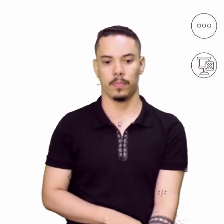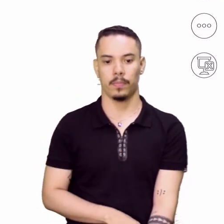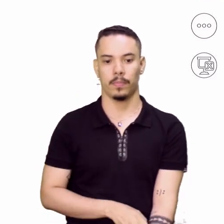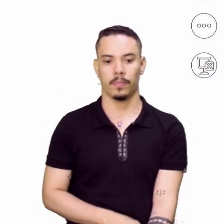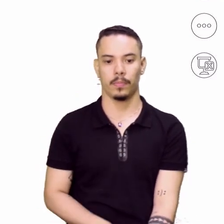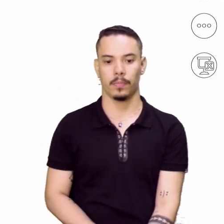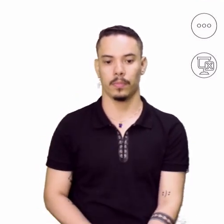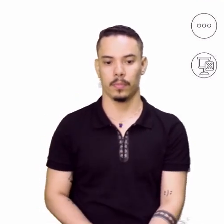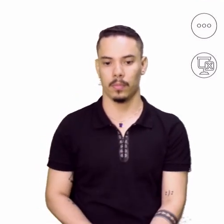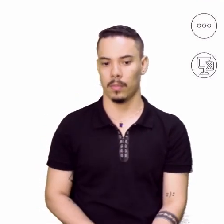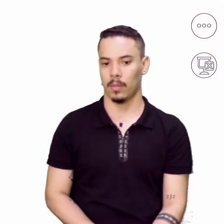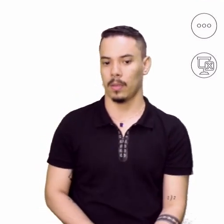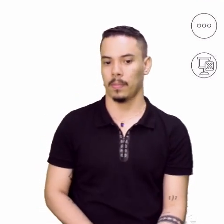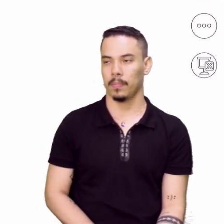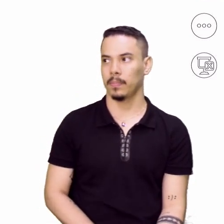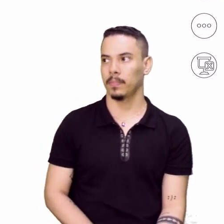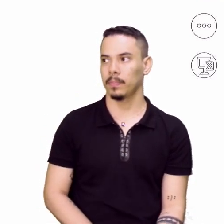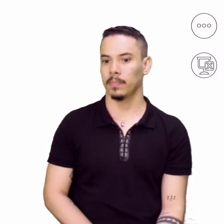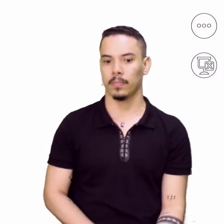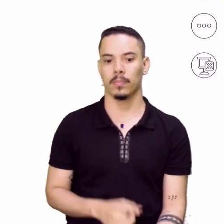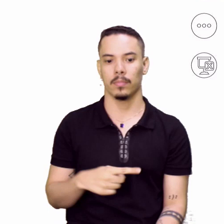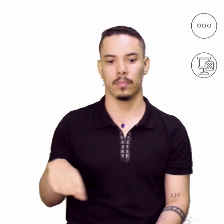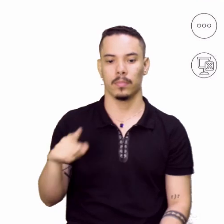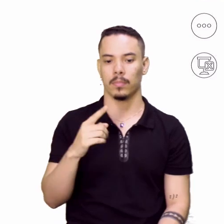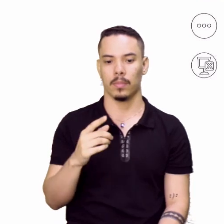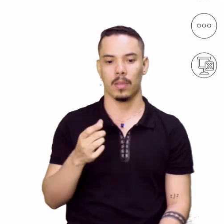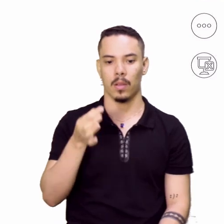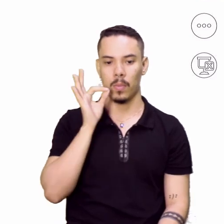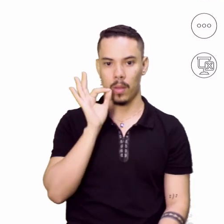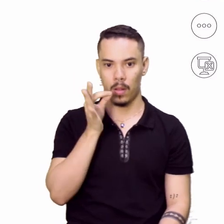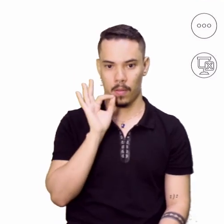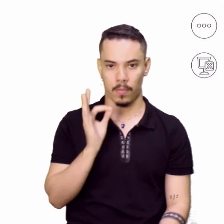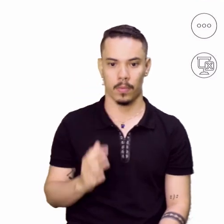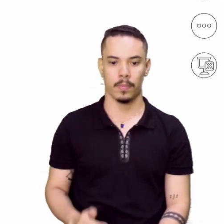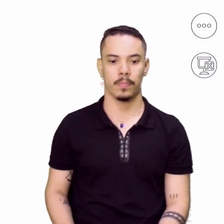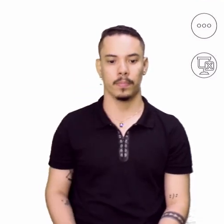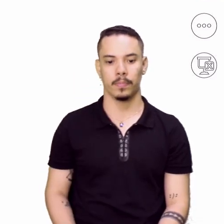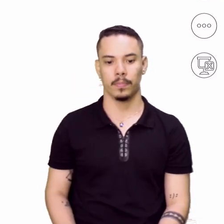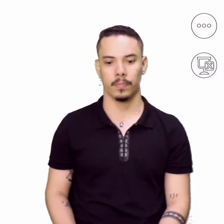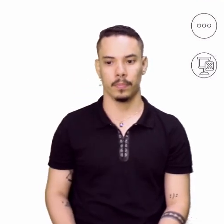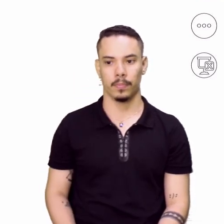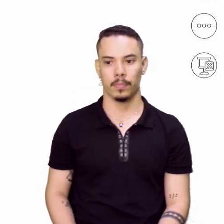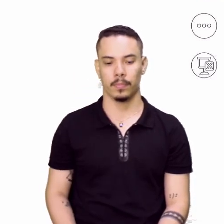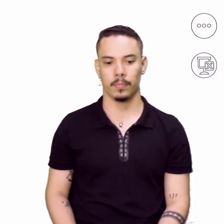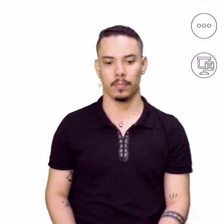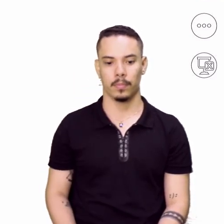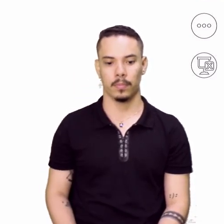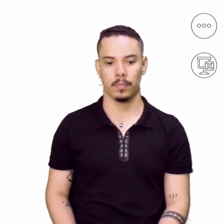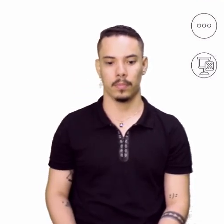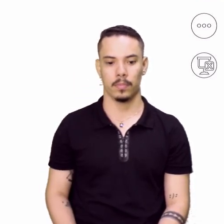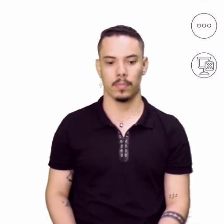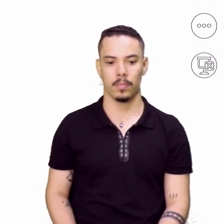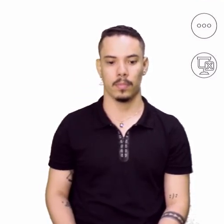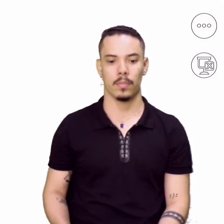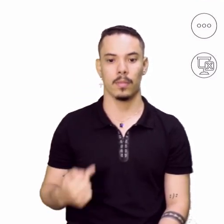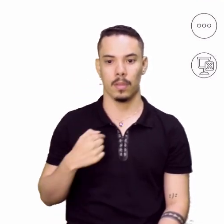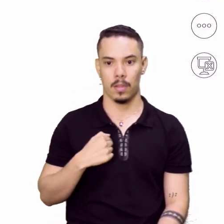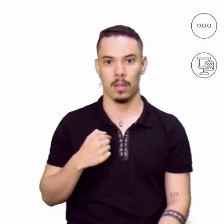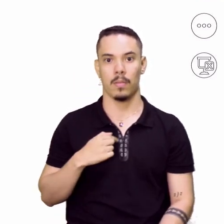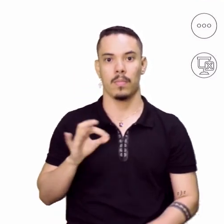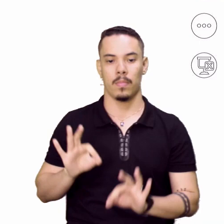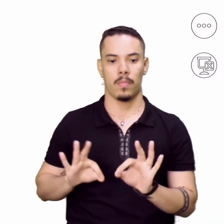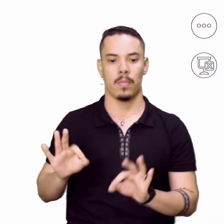have a Breakfast eles comerão tomarão café da manhã she will Prepare a takeout Box